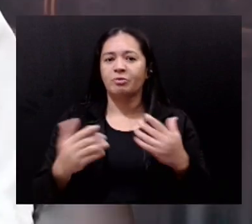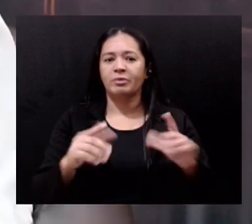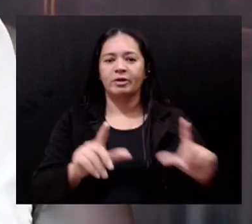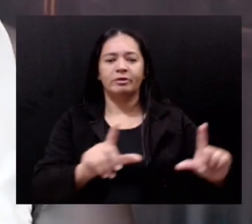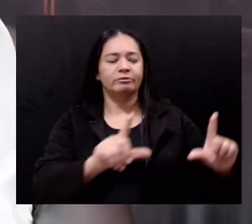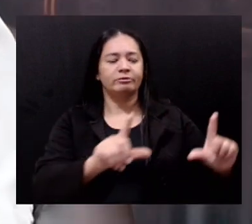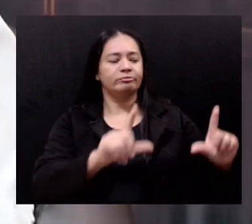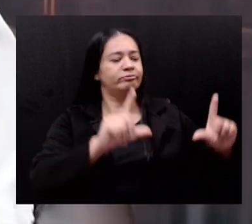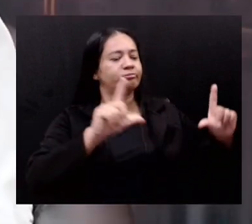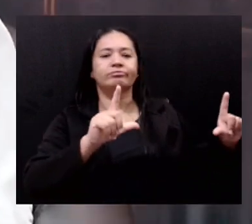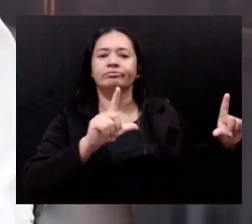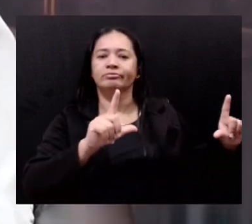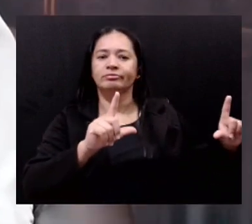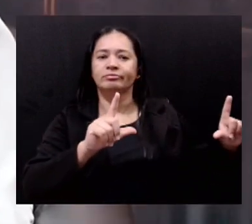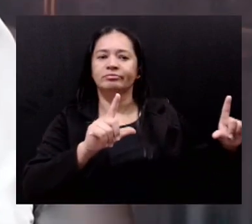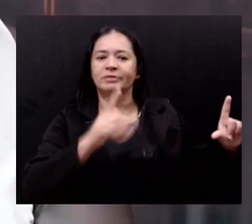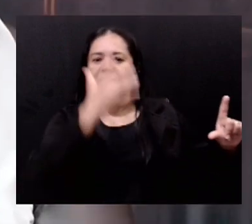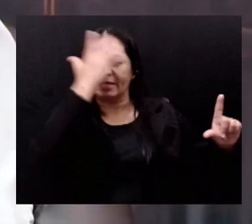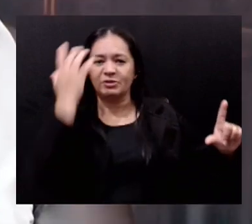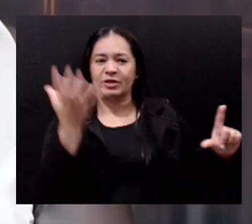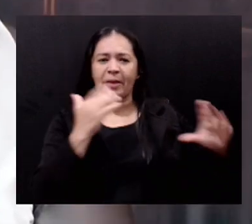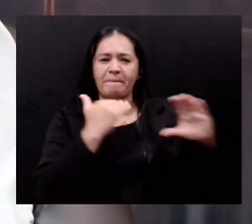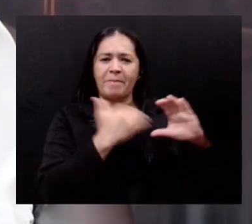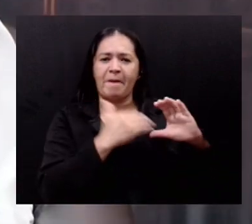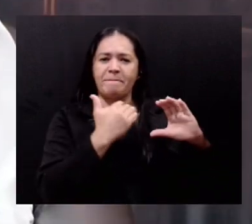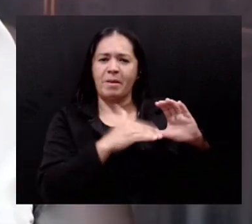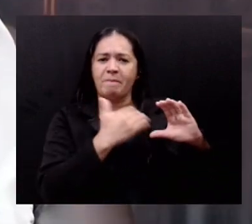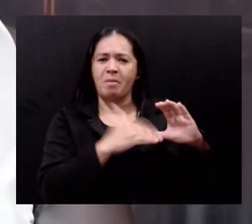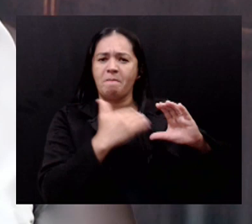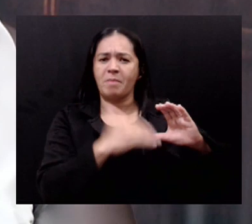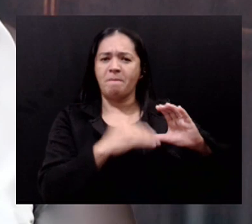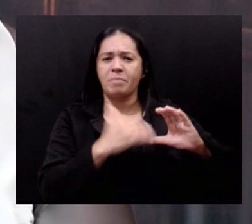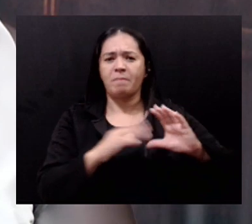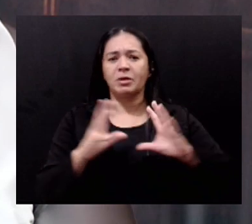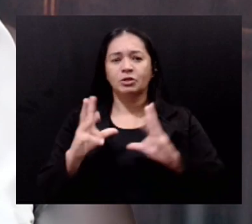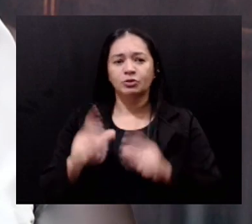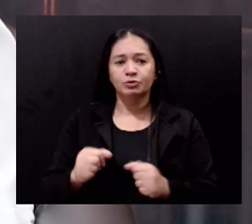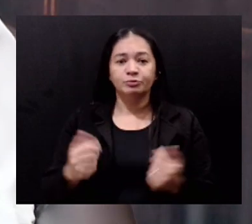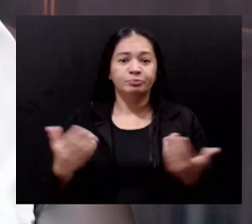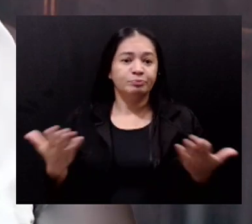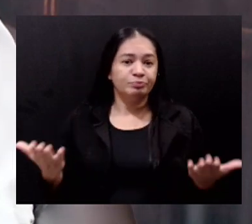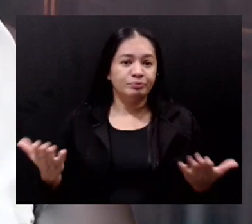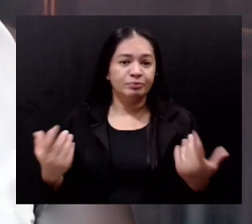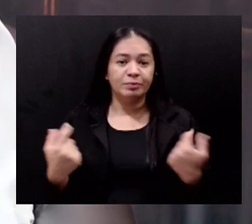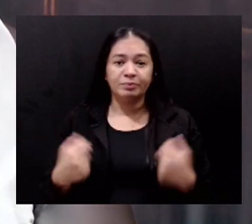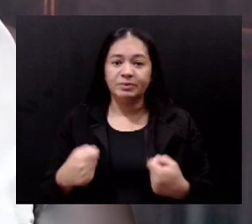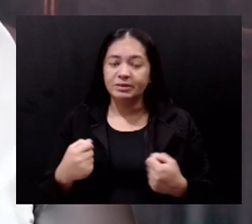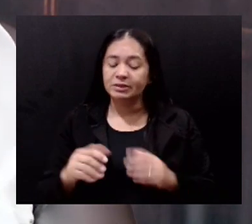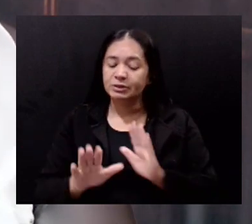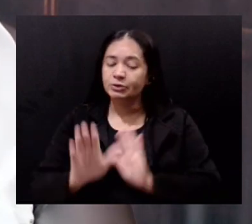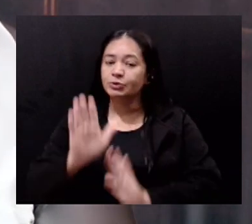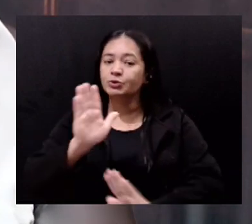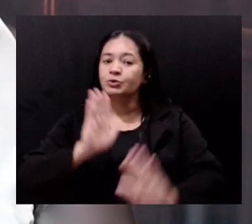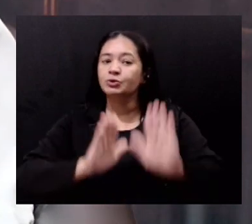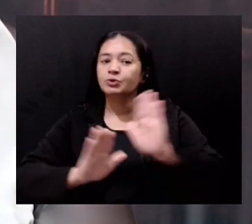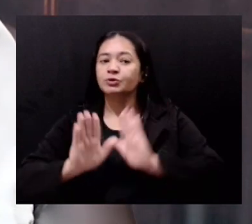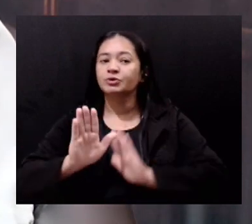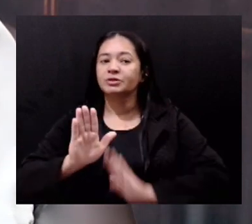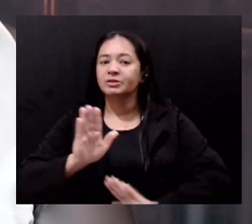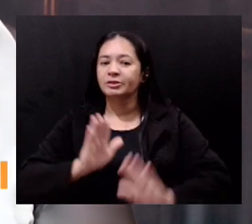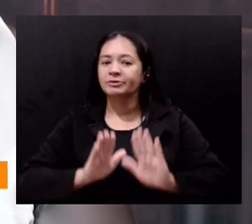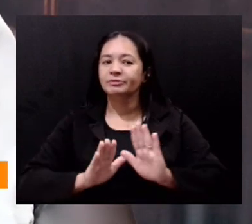querem postar tudo, então precisa ter um certo cuidado e eu sempre falo do equilíbrio, né,